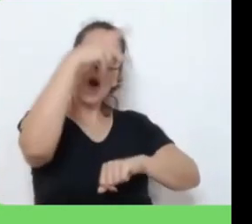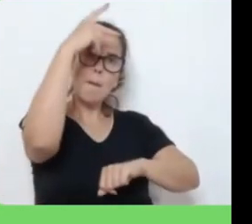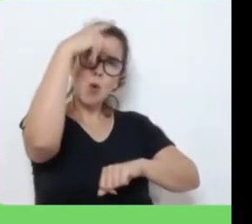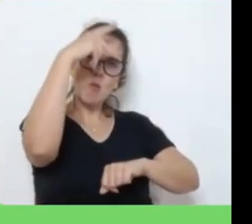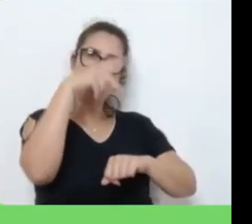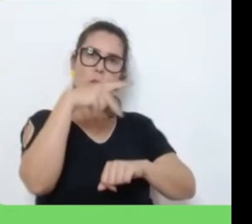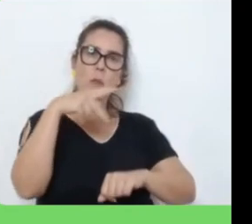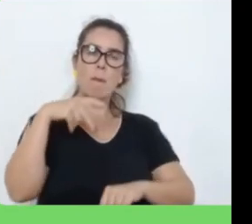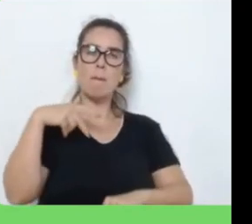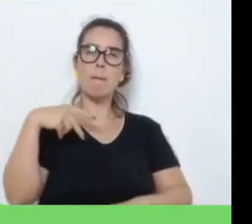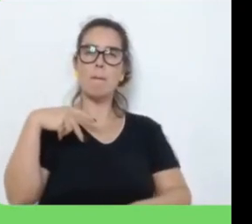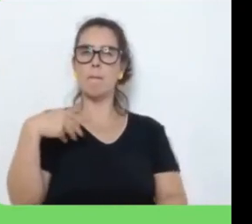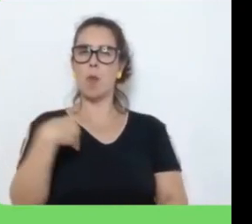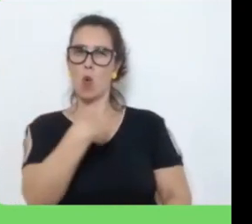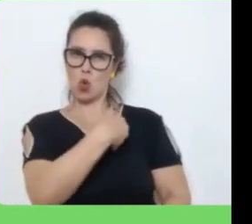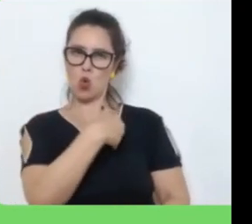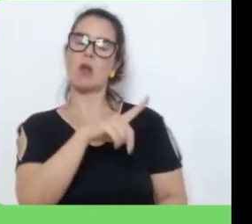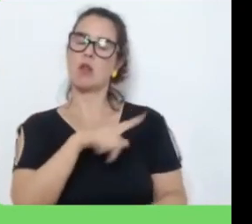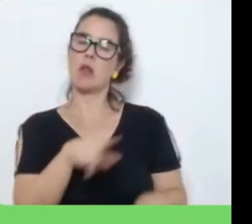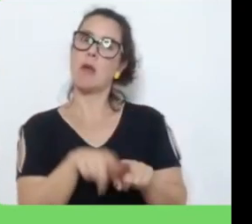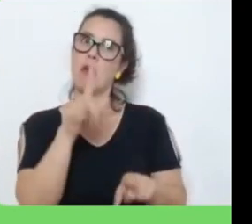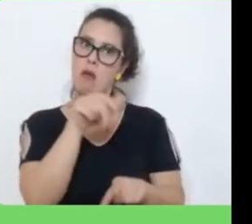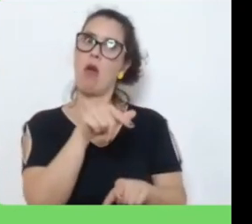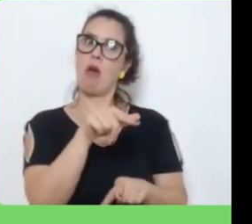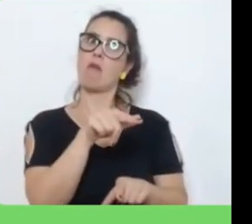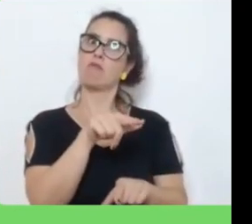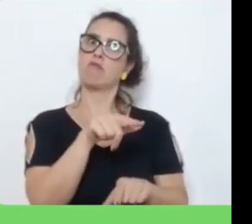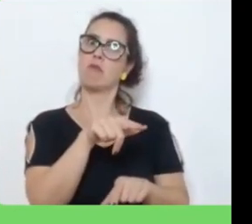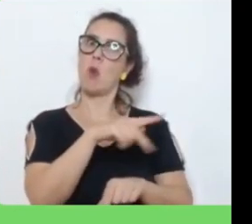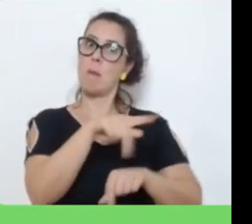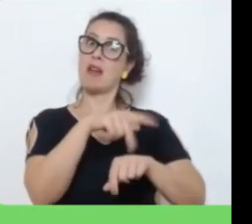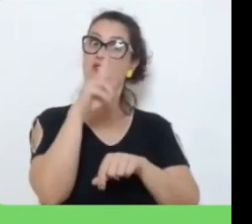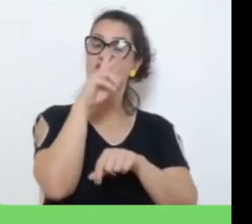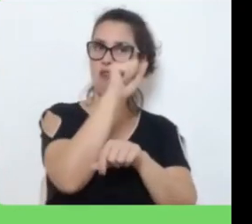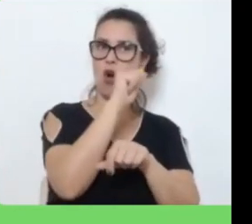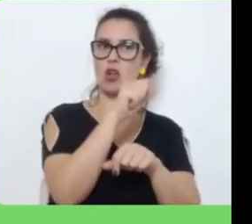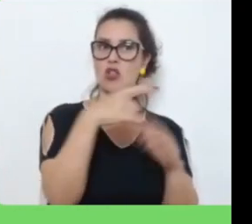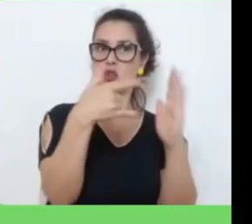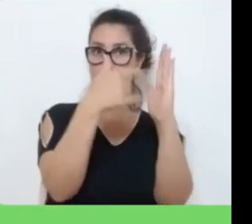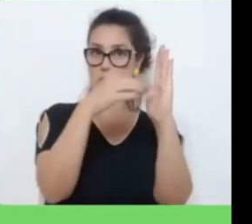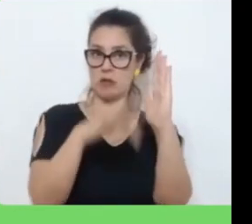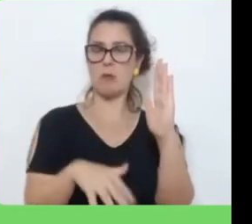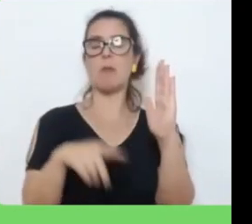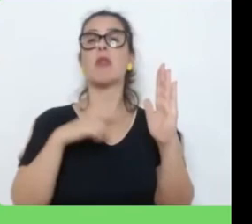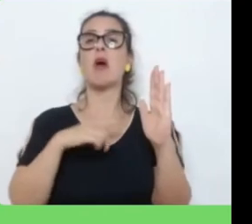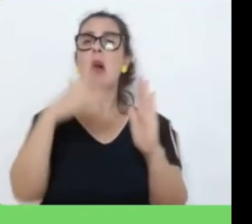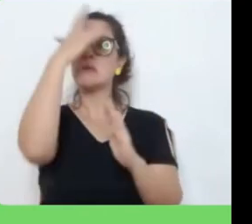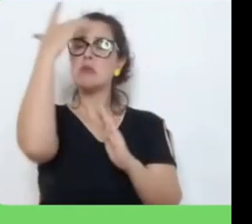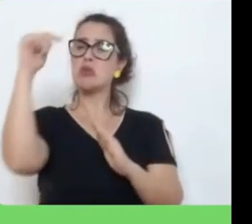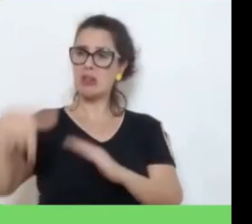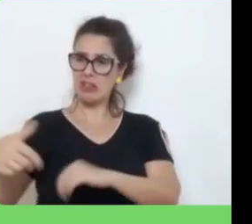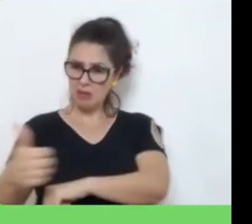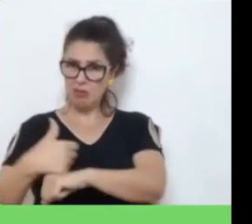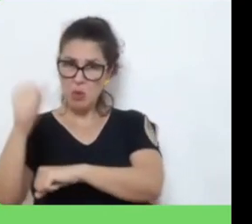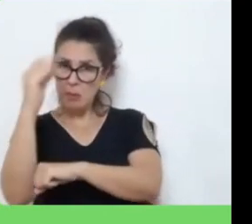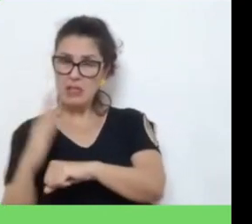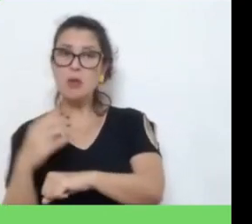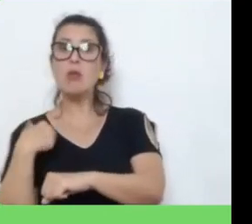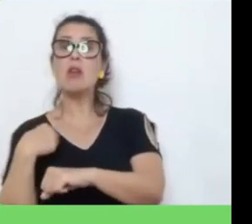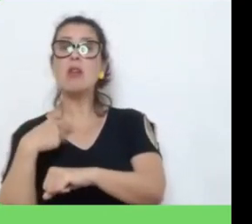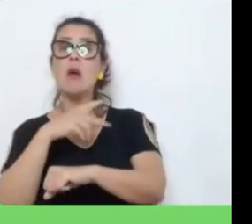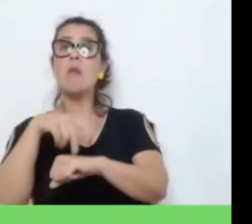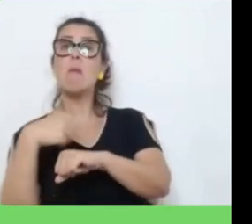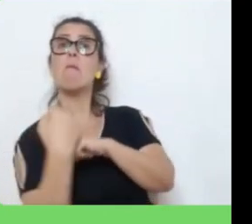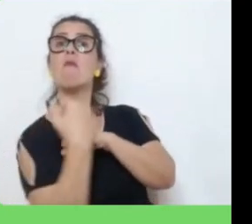e então as os contratantes eles preferiam ir para uma outra pra área do Globo e a indústria